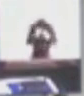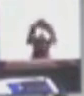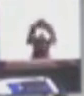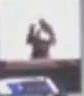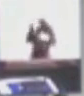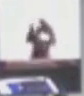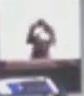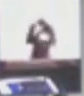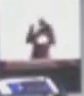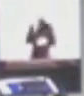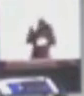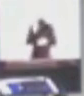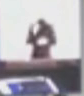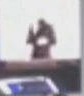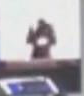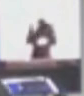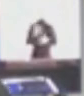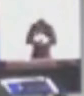para o ano de